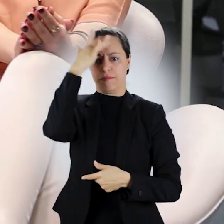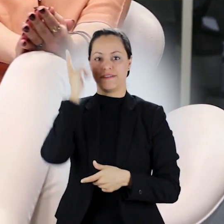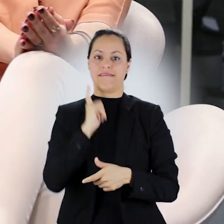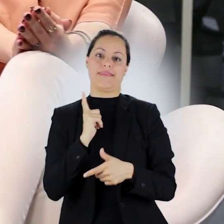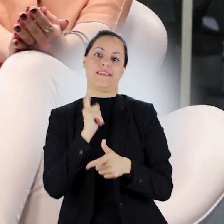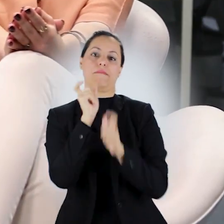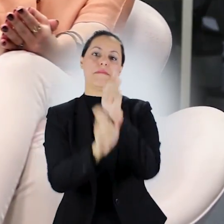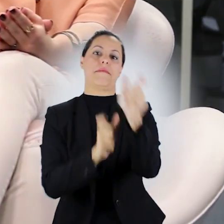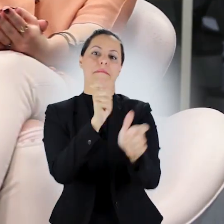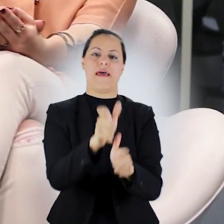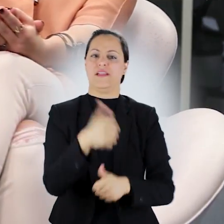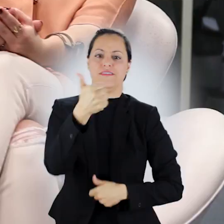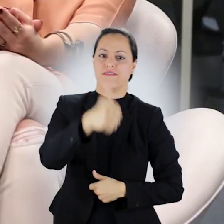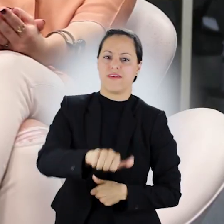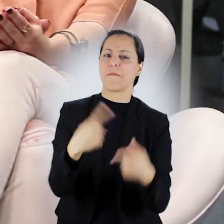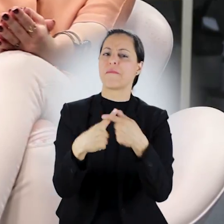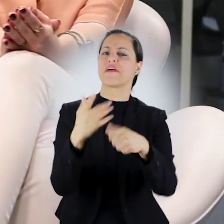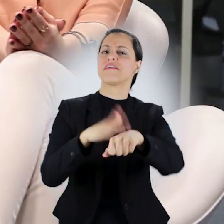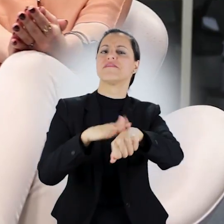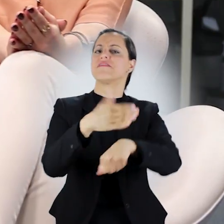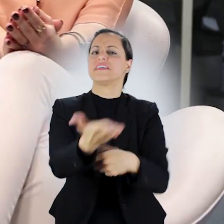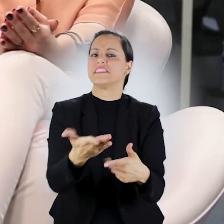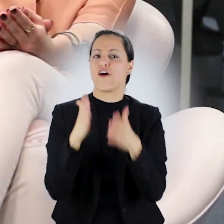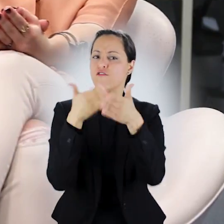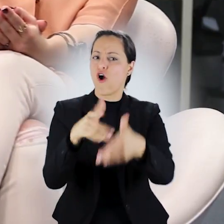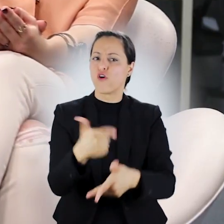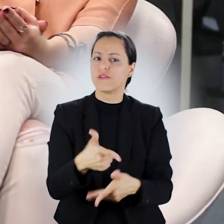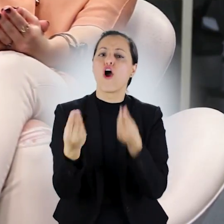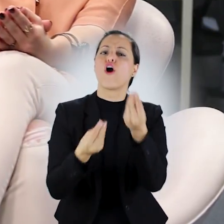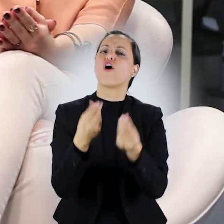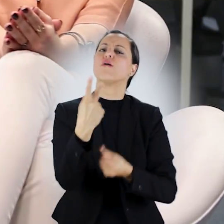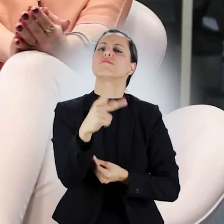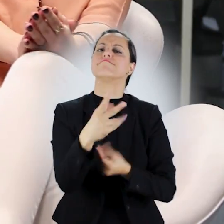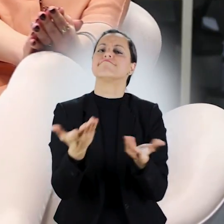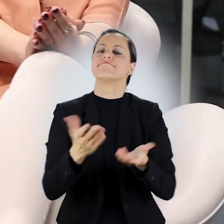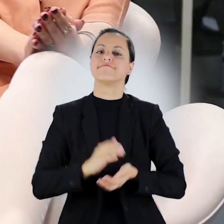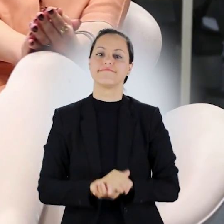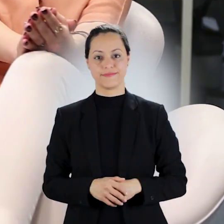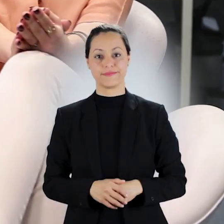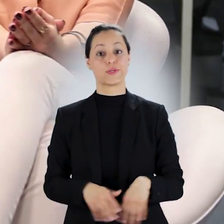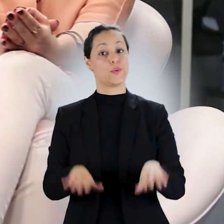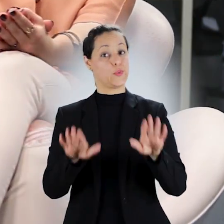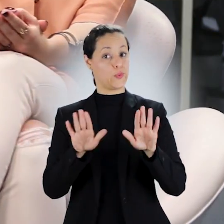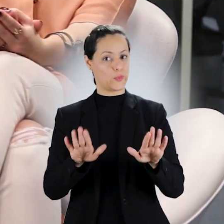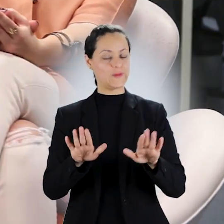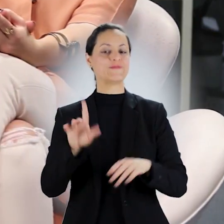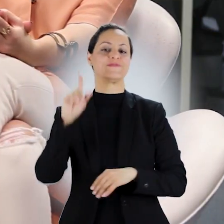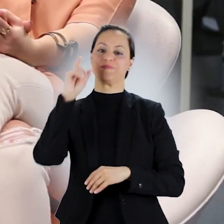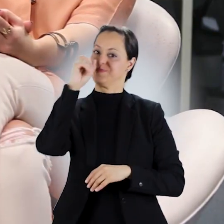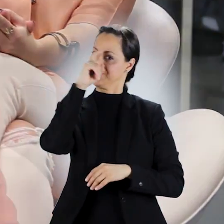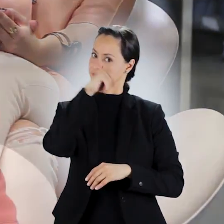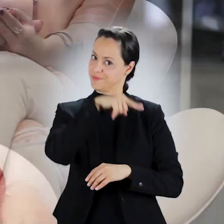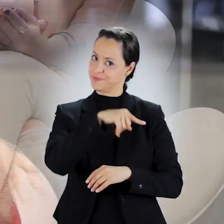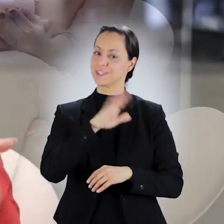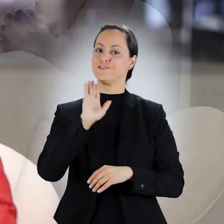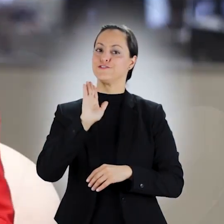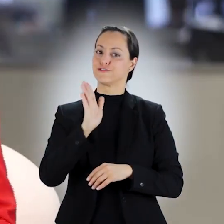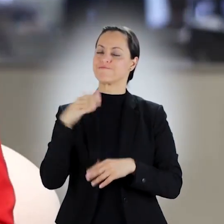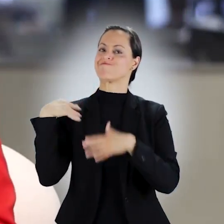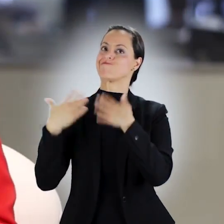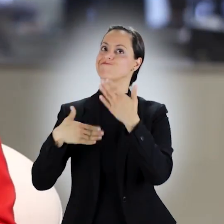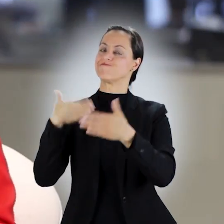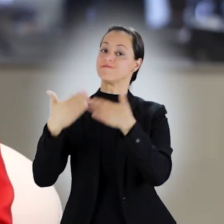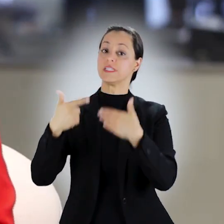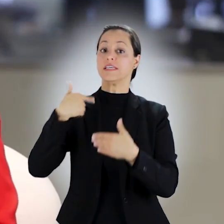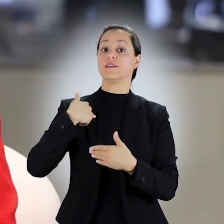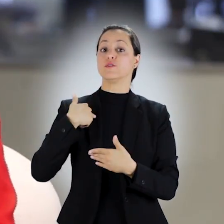vem as críticas. Não vai dar certo, por que você tá fazendo isso? Você não tem foco. Exatamente. Como que você lida com isso? Olha, foi muito difícil. Levei um tempo